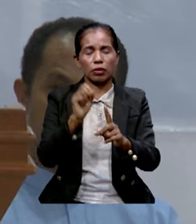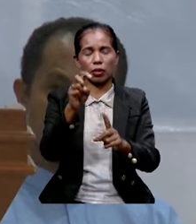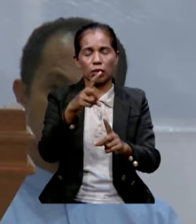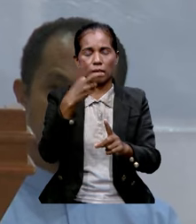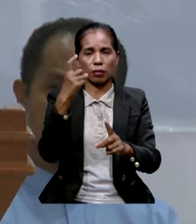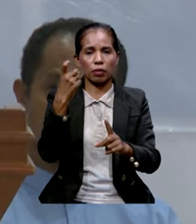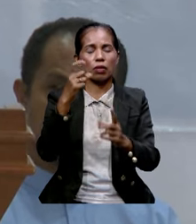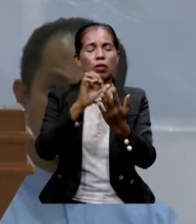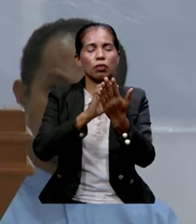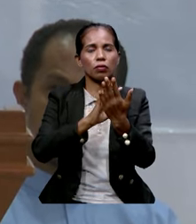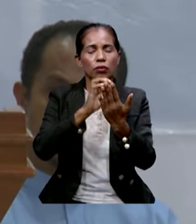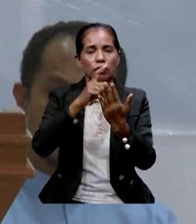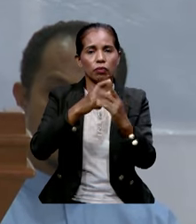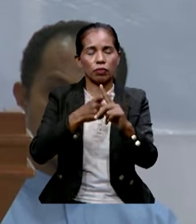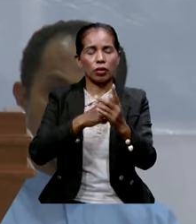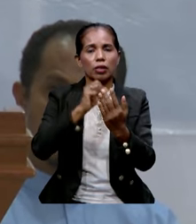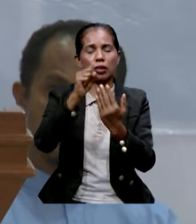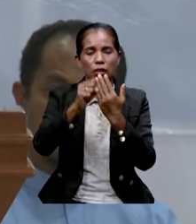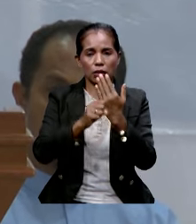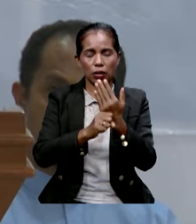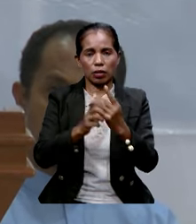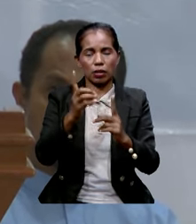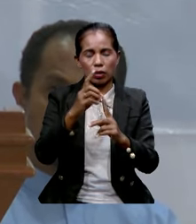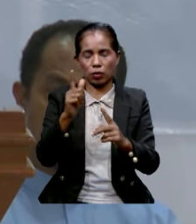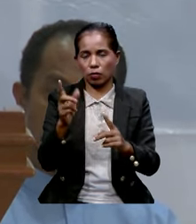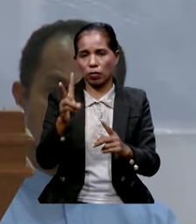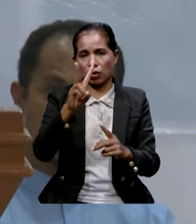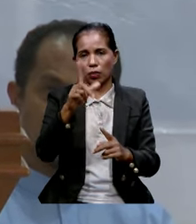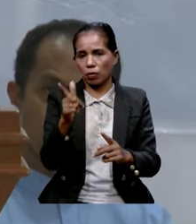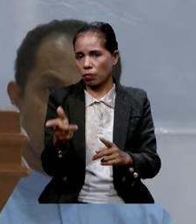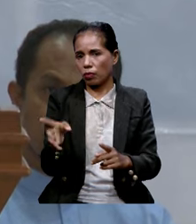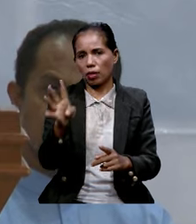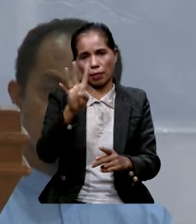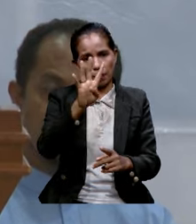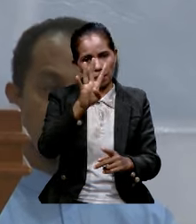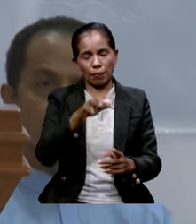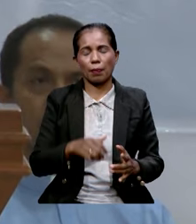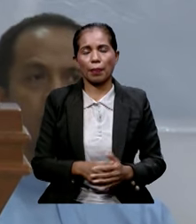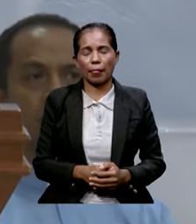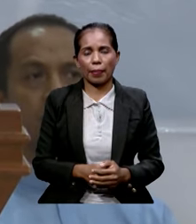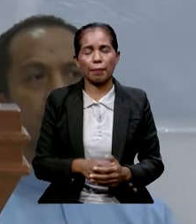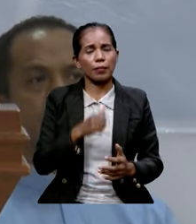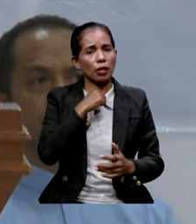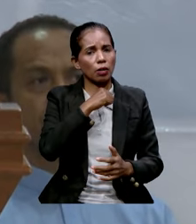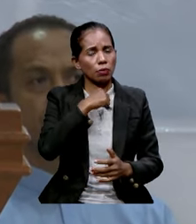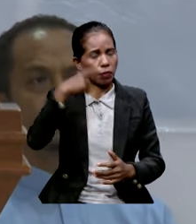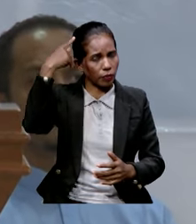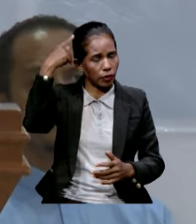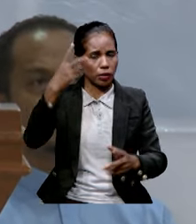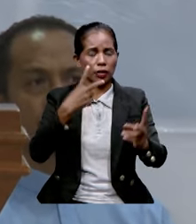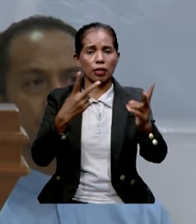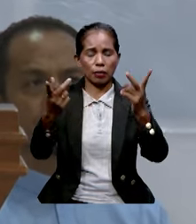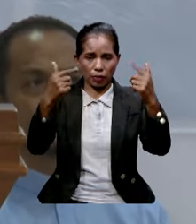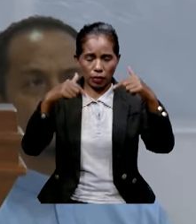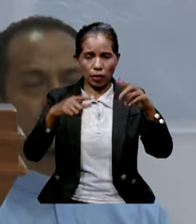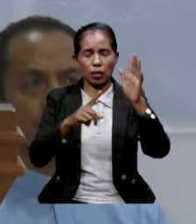fulan setembru rihundrua ruanulu resin ha apa ne visita apostolica idane